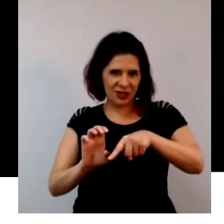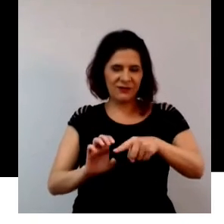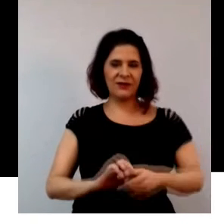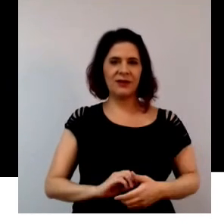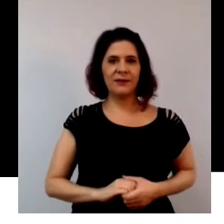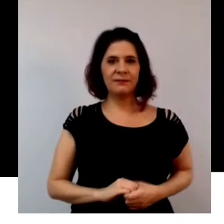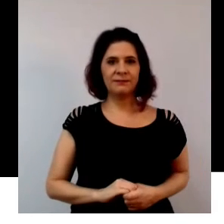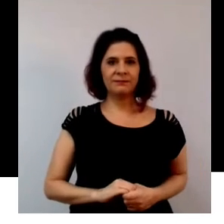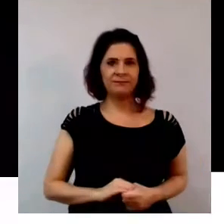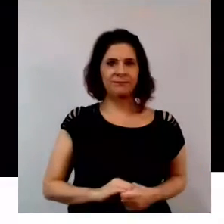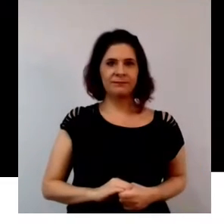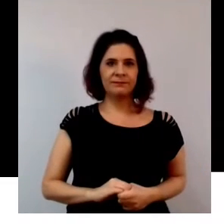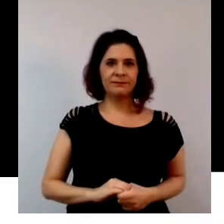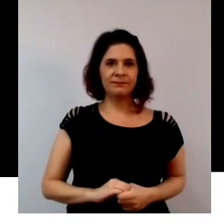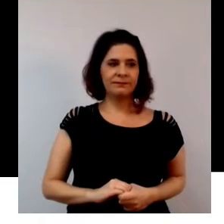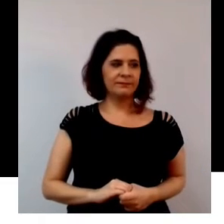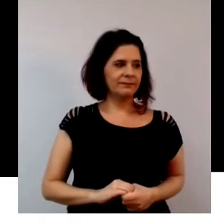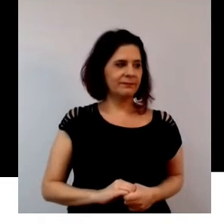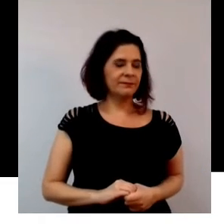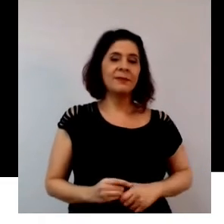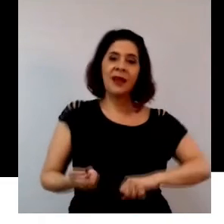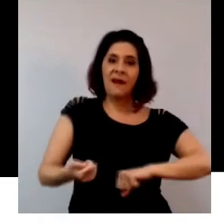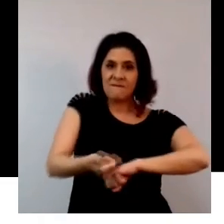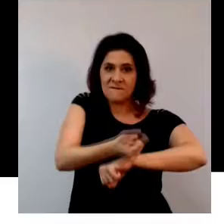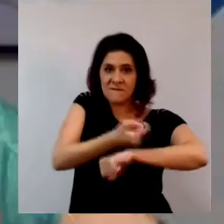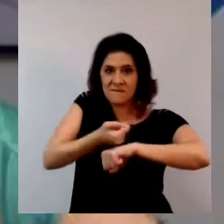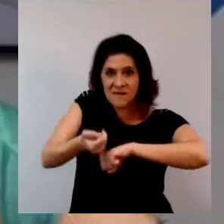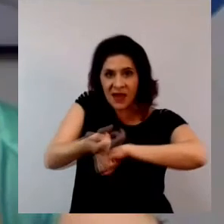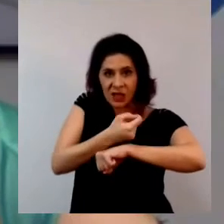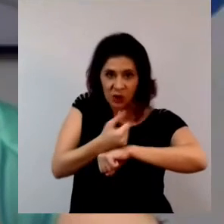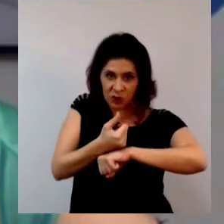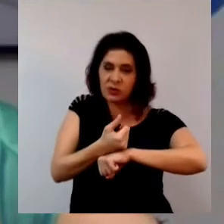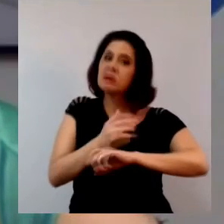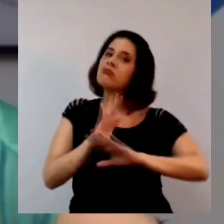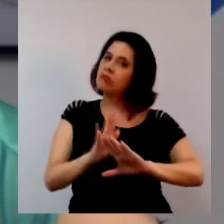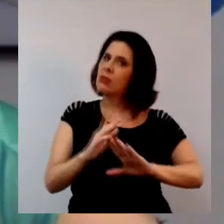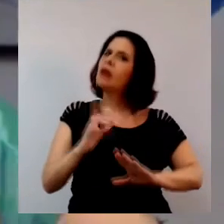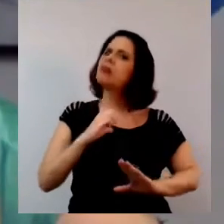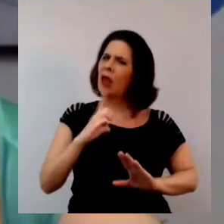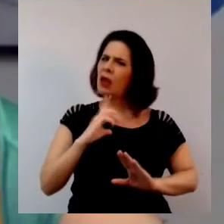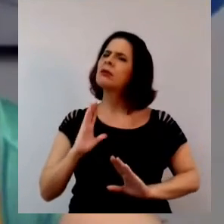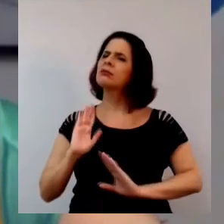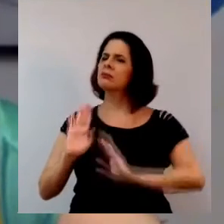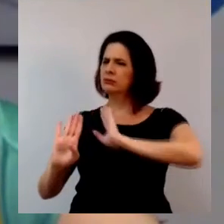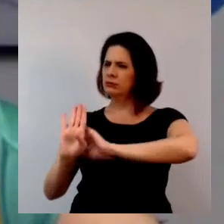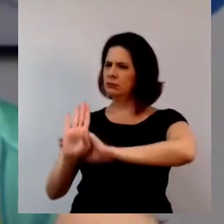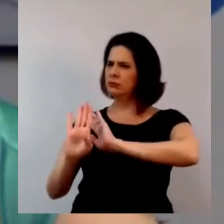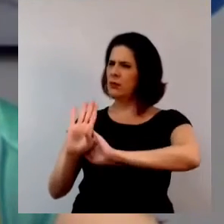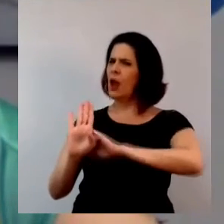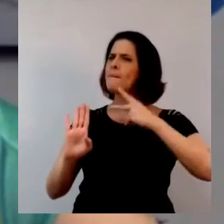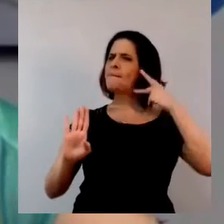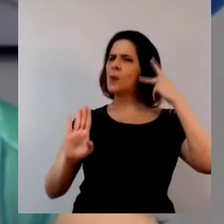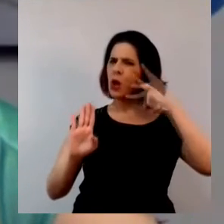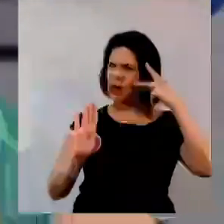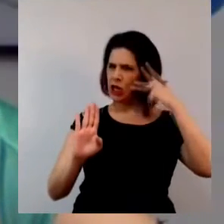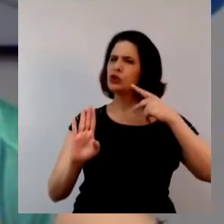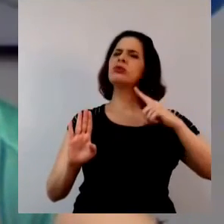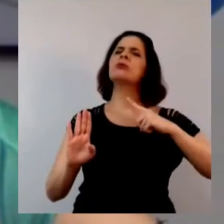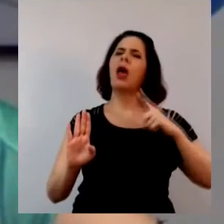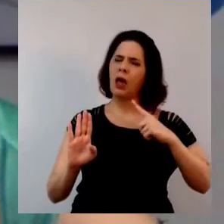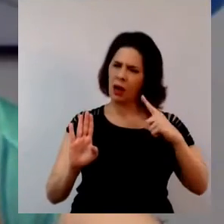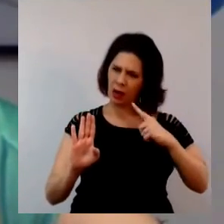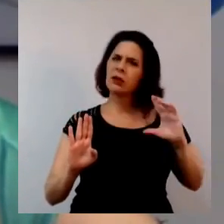As fake news, primeiro, elas são um projeto político no Brasil. Hoje eu estava vendo uma pesquisa de Oxford que mostra que só no Brasil,